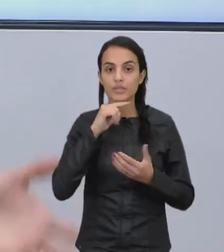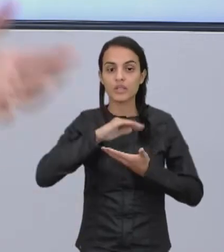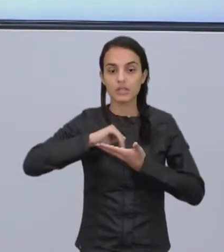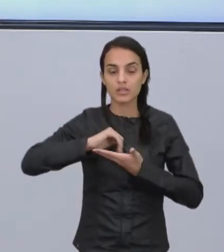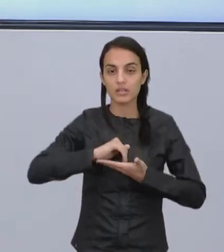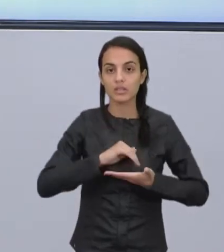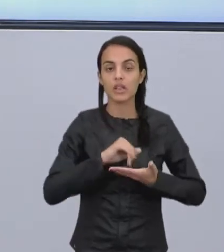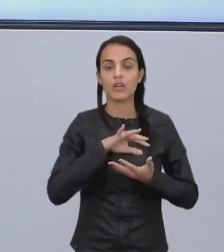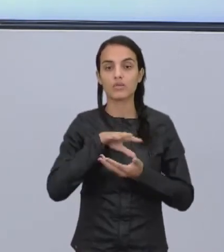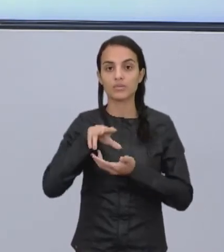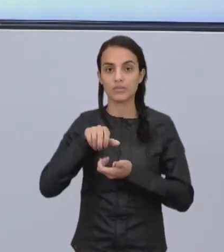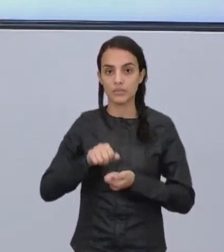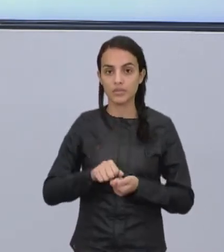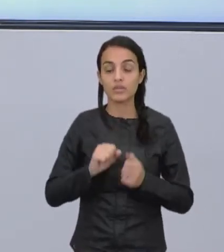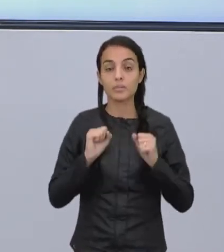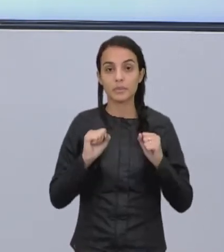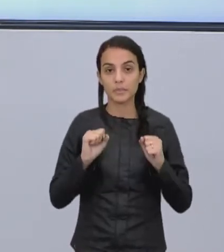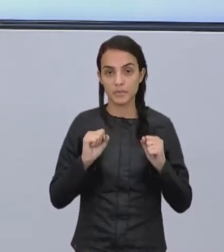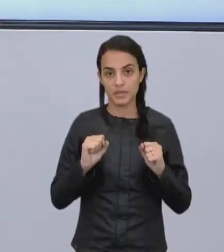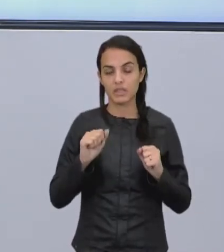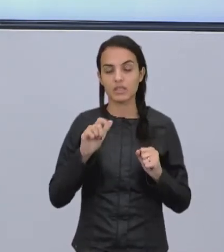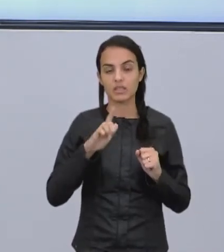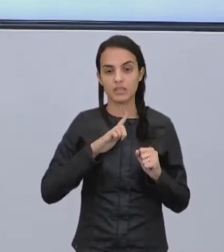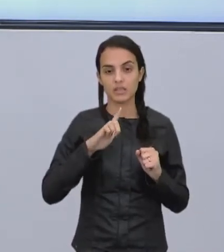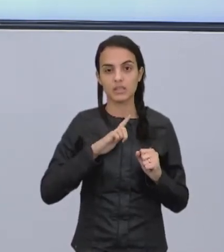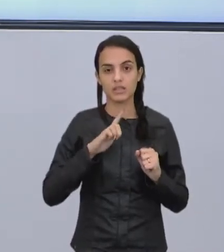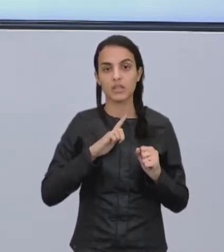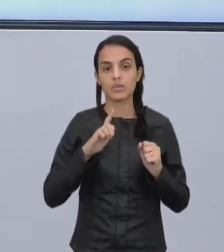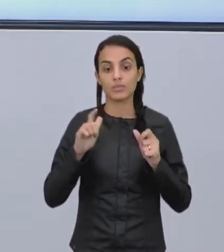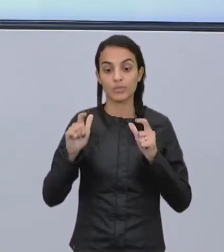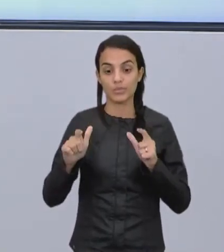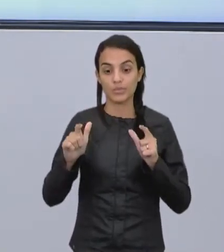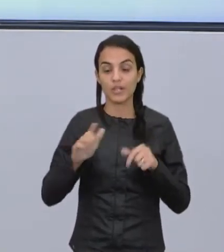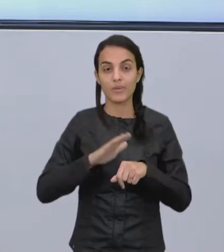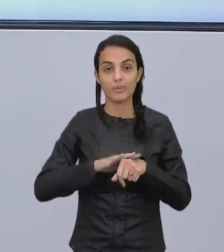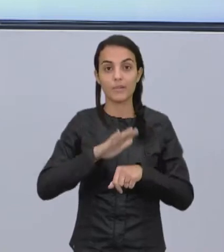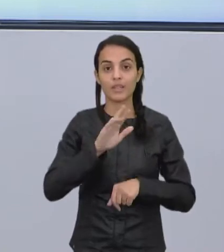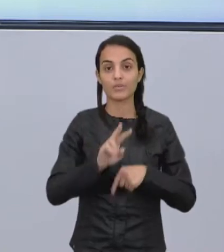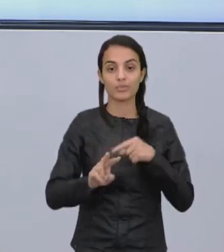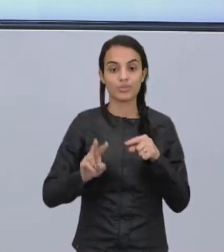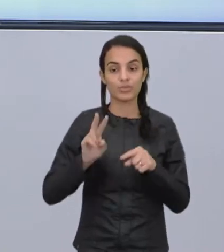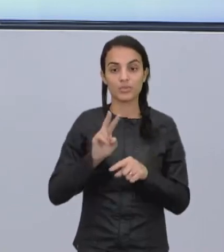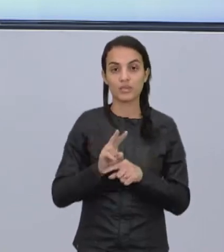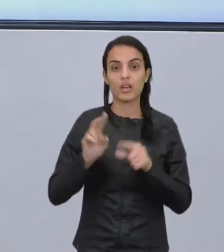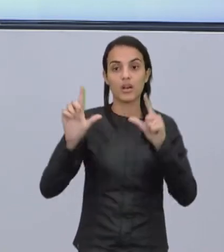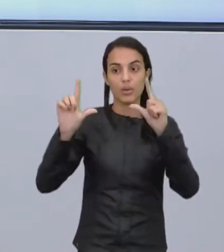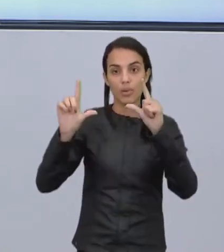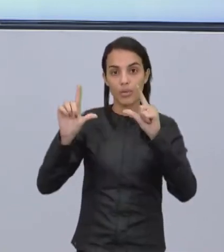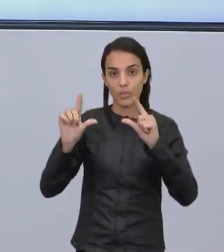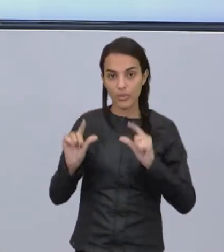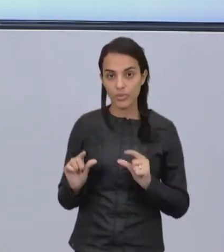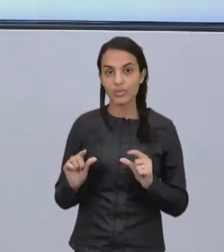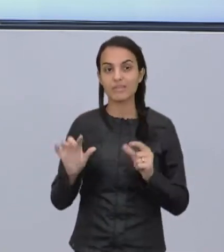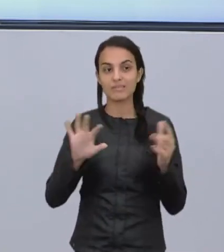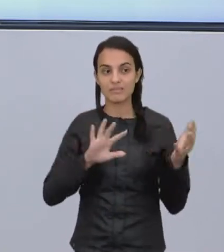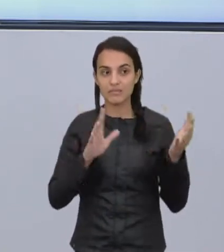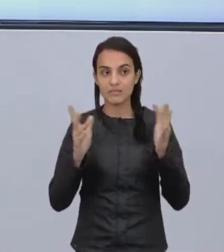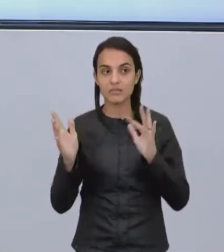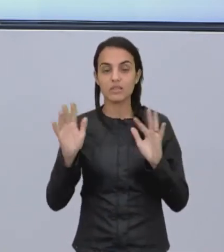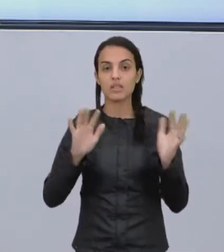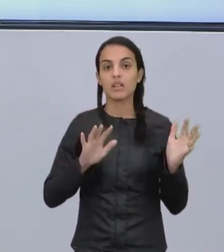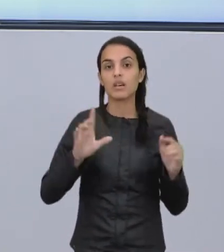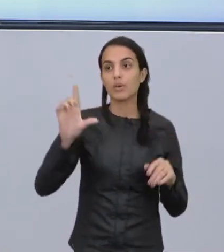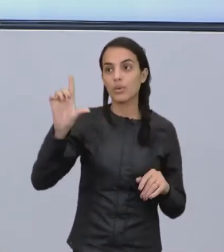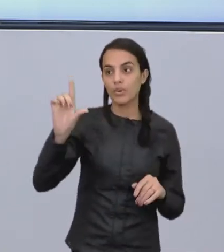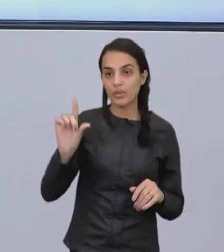universo para poder ter um ambiente mais sustentável, né? Reduzir aí a degradação ambiental, reduzir